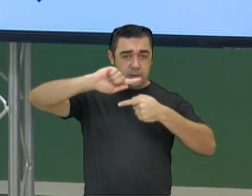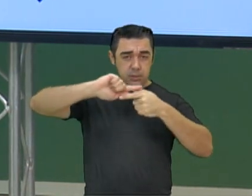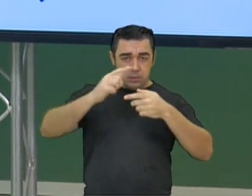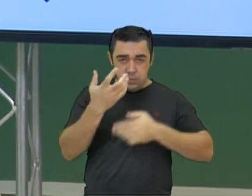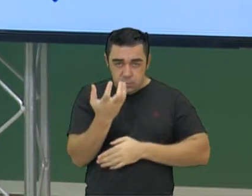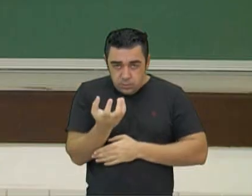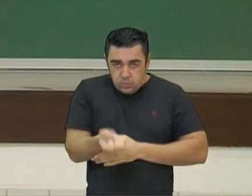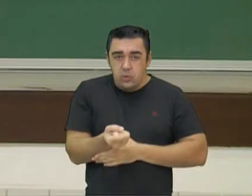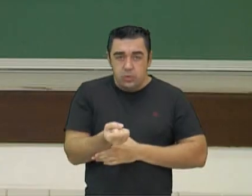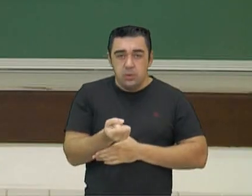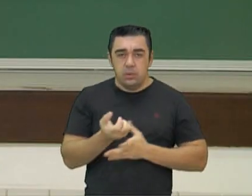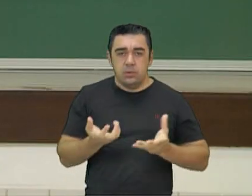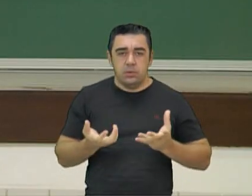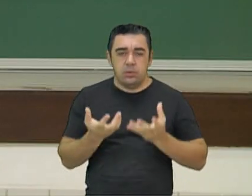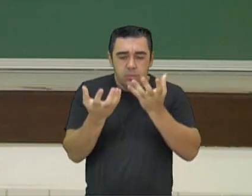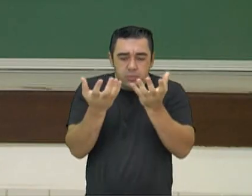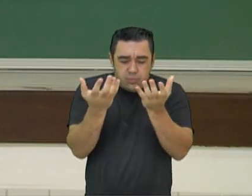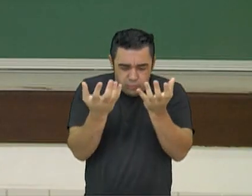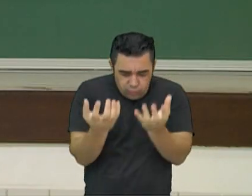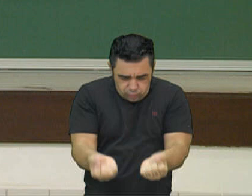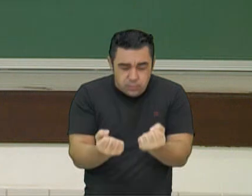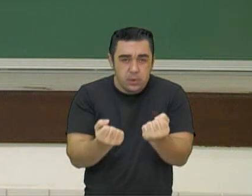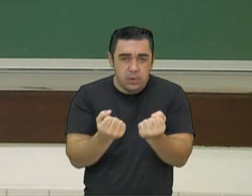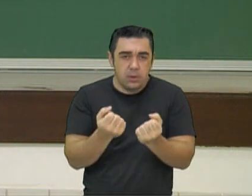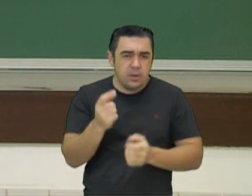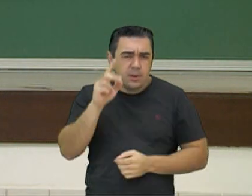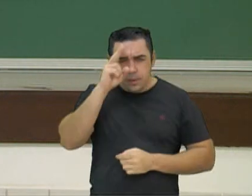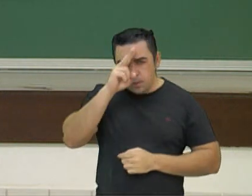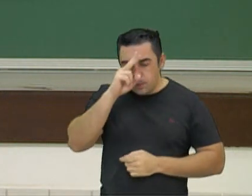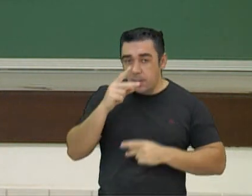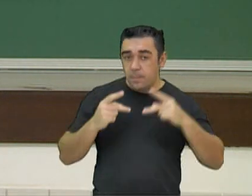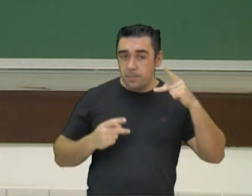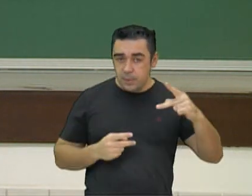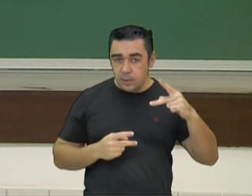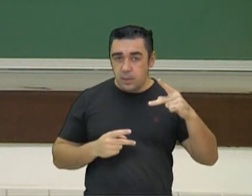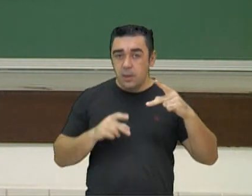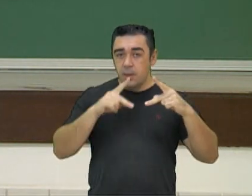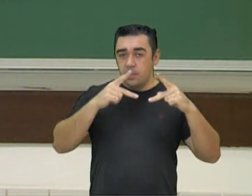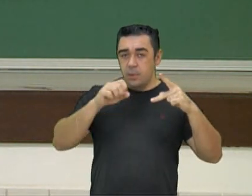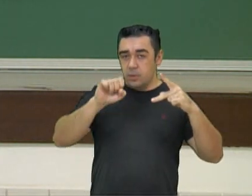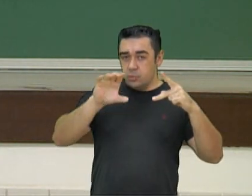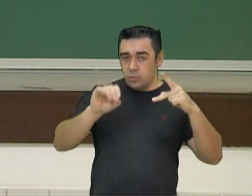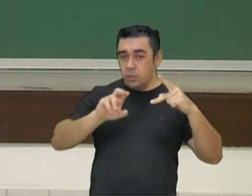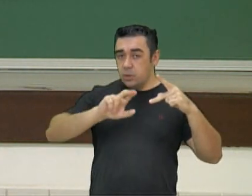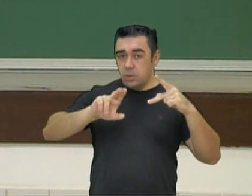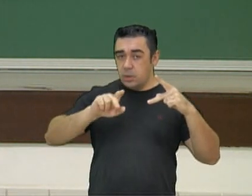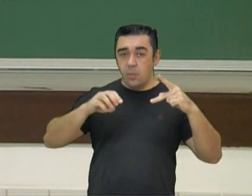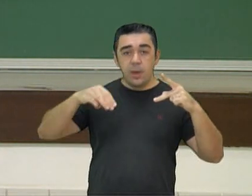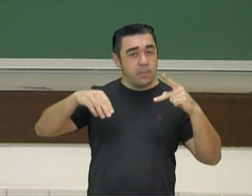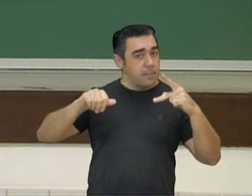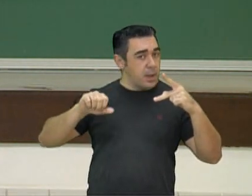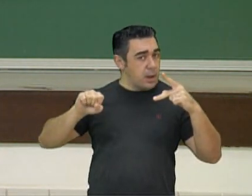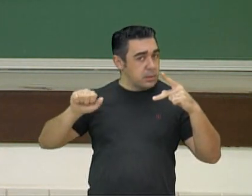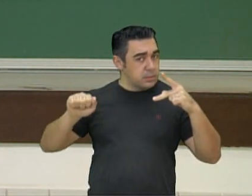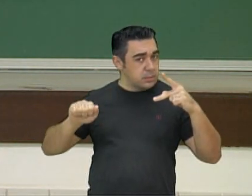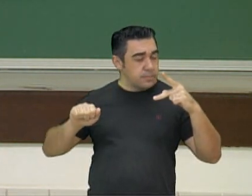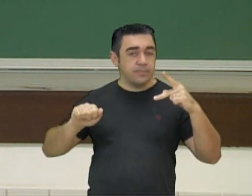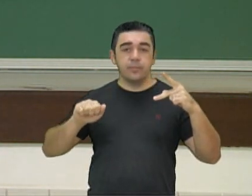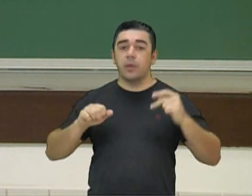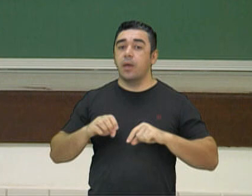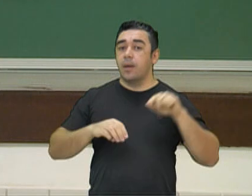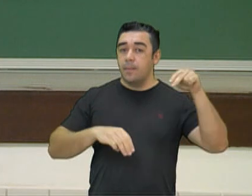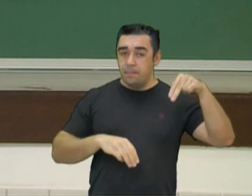Terra, certo? É uma força peso. Lembre-se que peso não é massa. Massa é uma grandeza